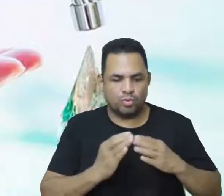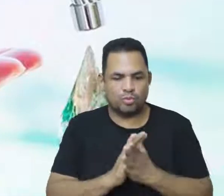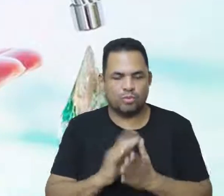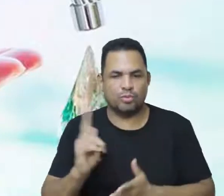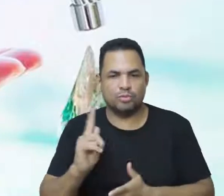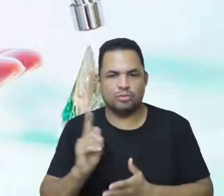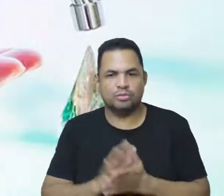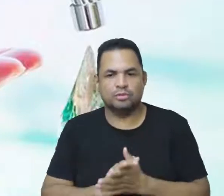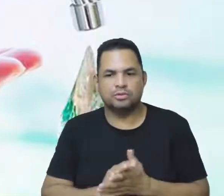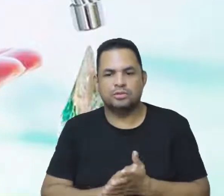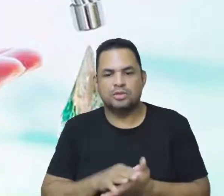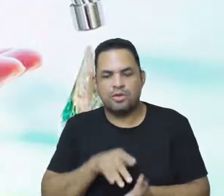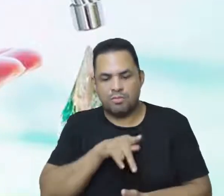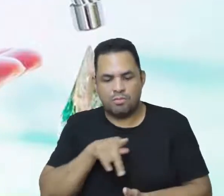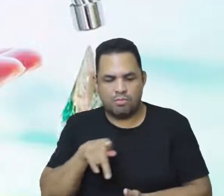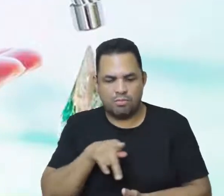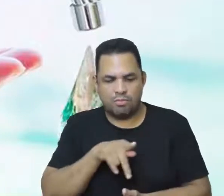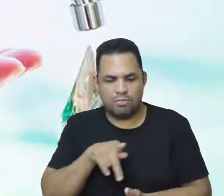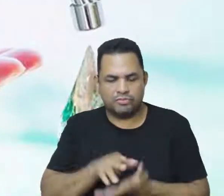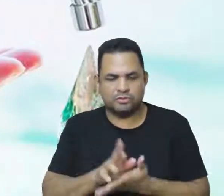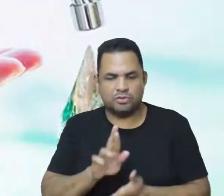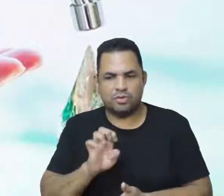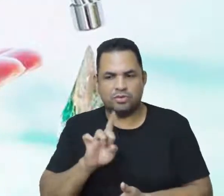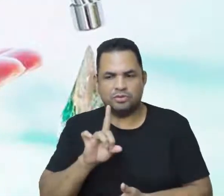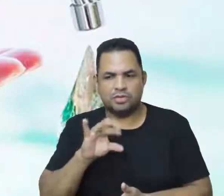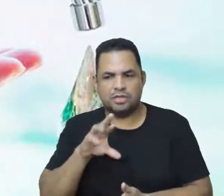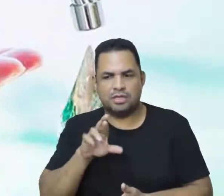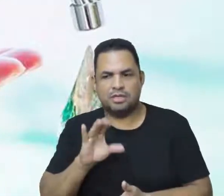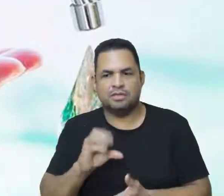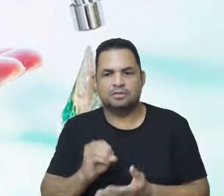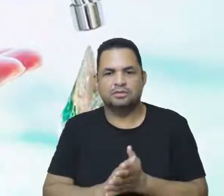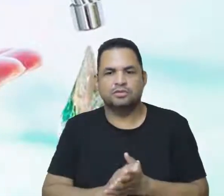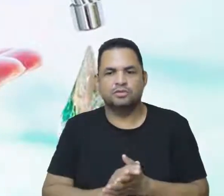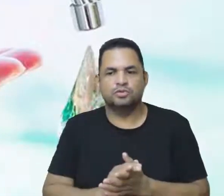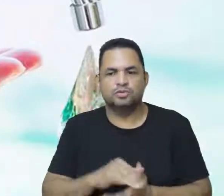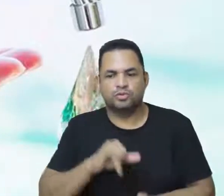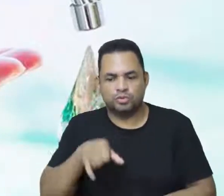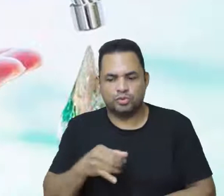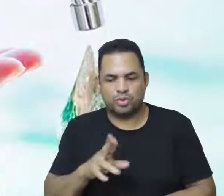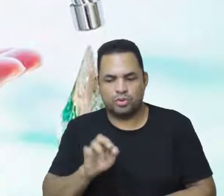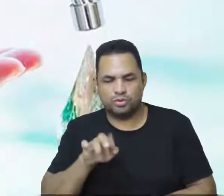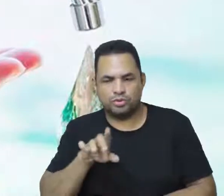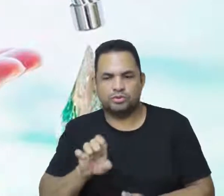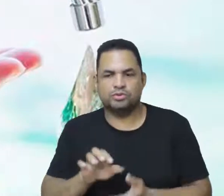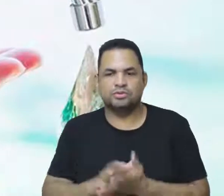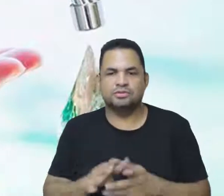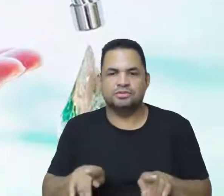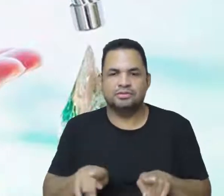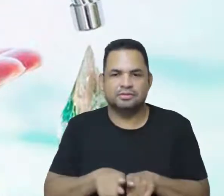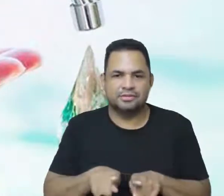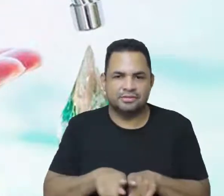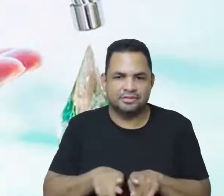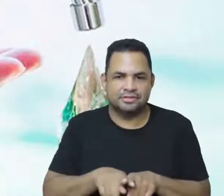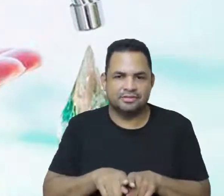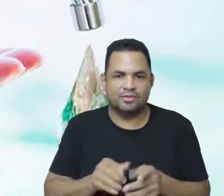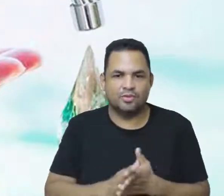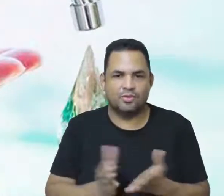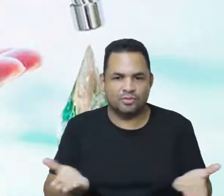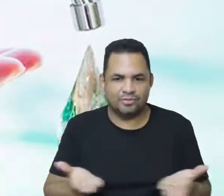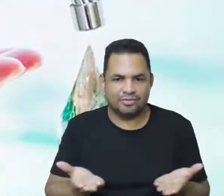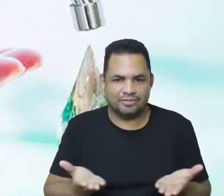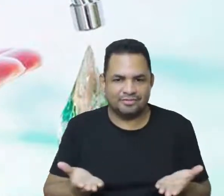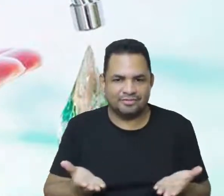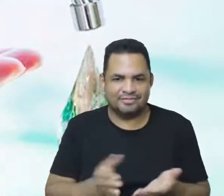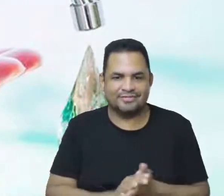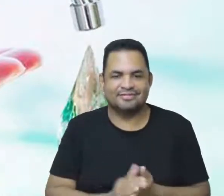eu, o professor Rogério, o professor Jorge e, claro, hoje nós temos aqui